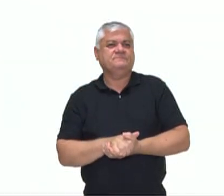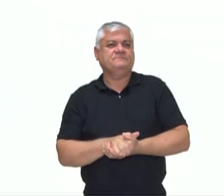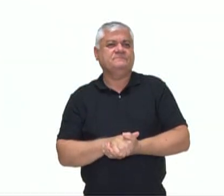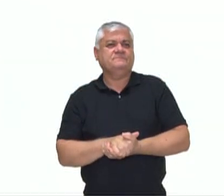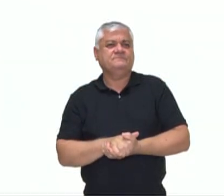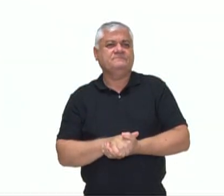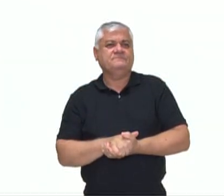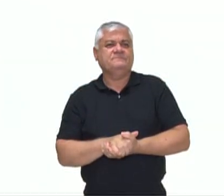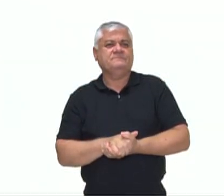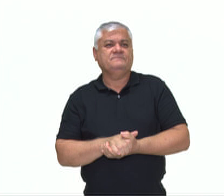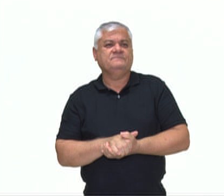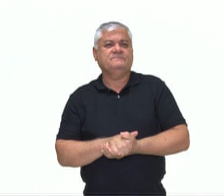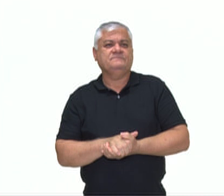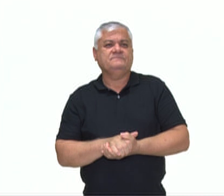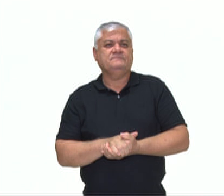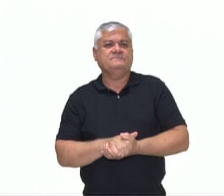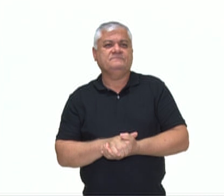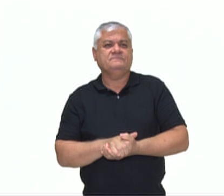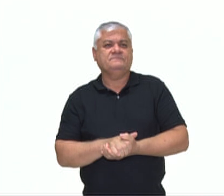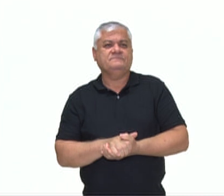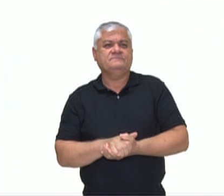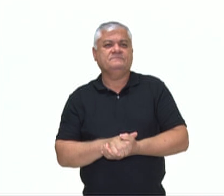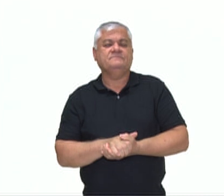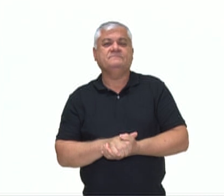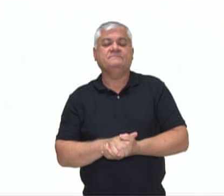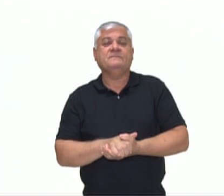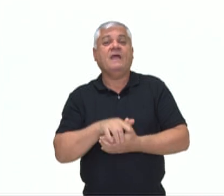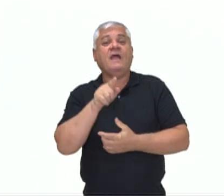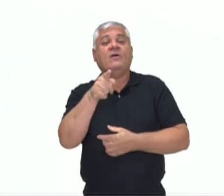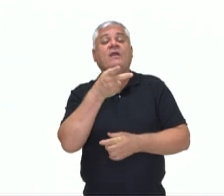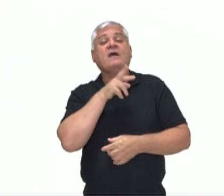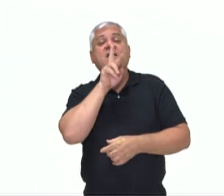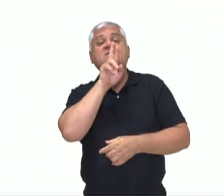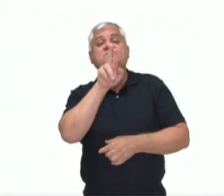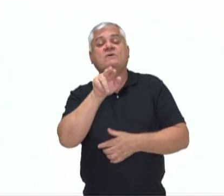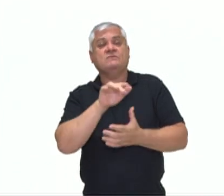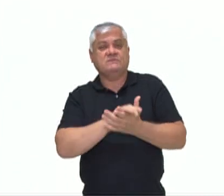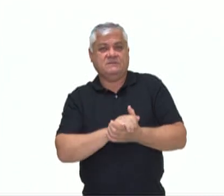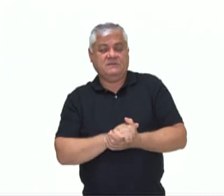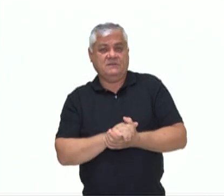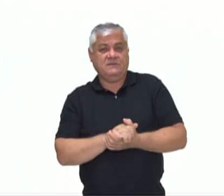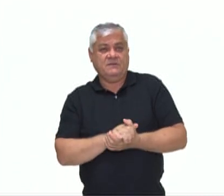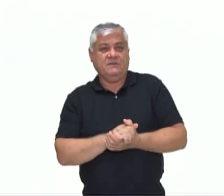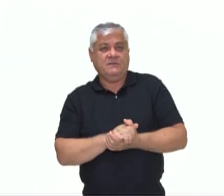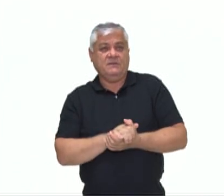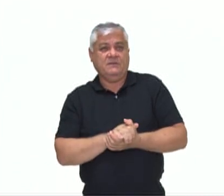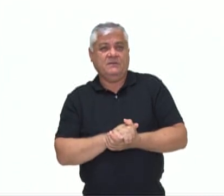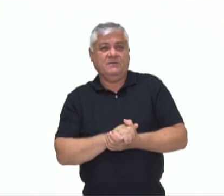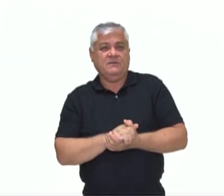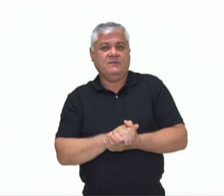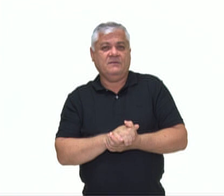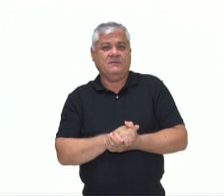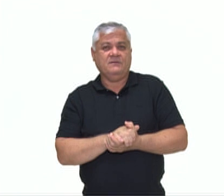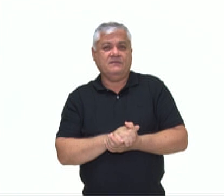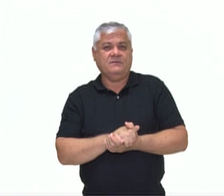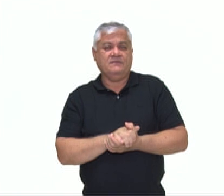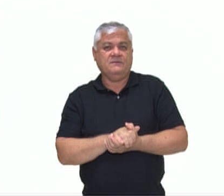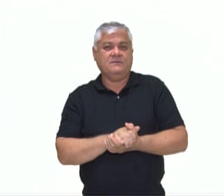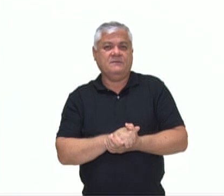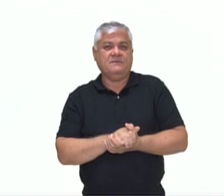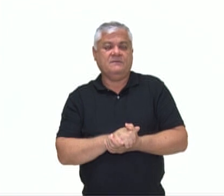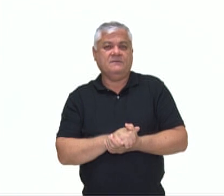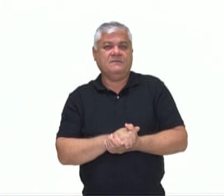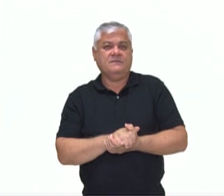Question number 2, now answer. Agora responda. How can you improve these aspects about